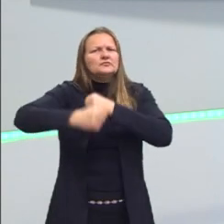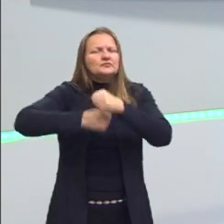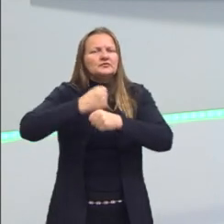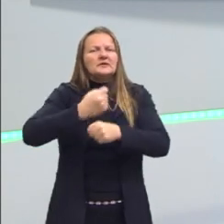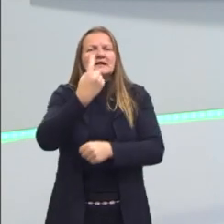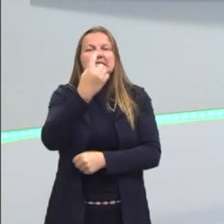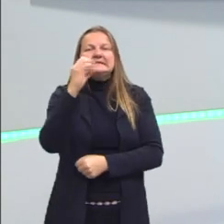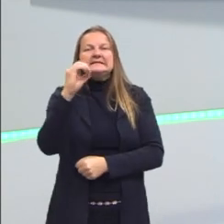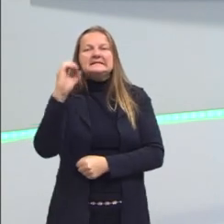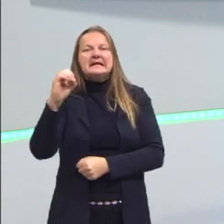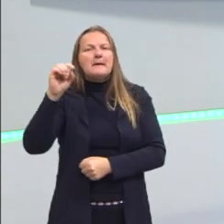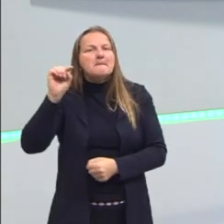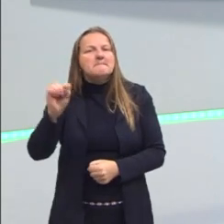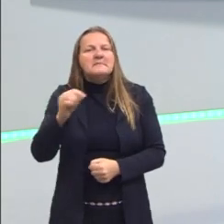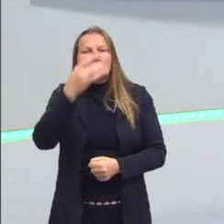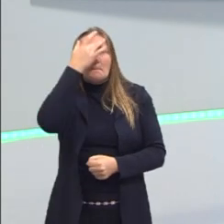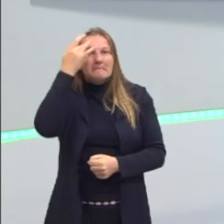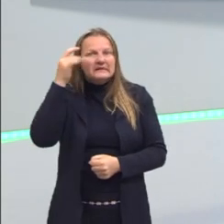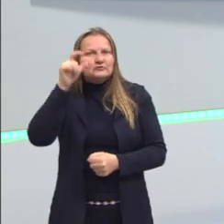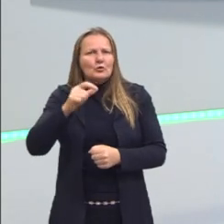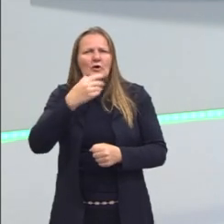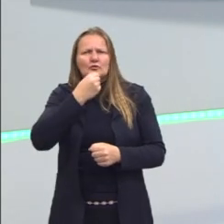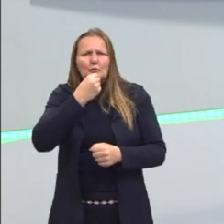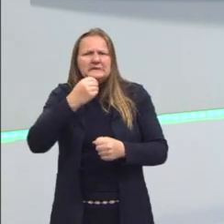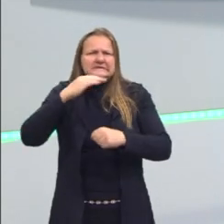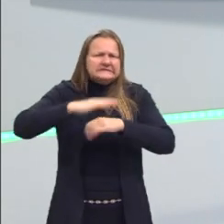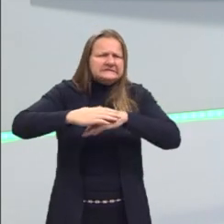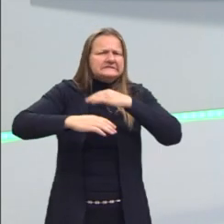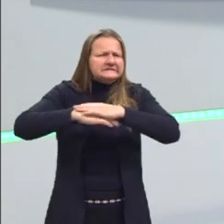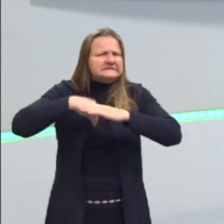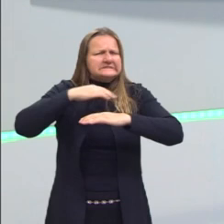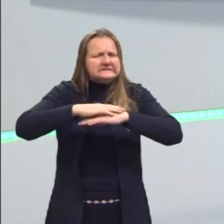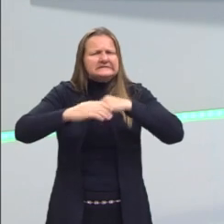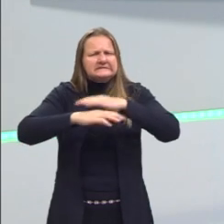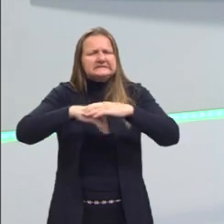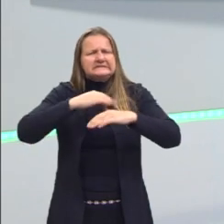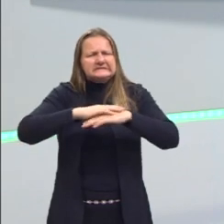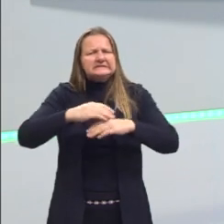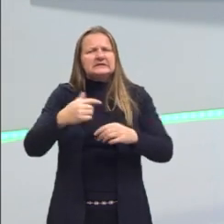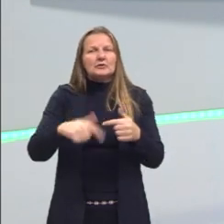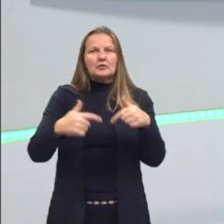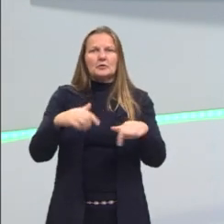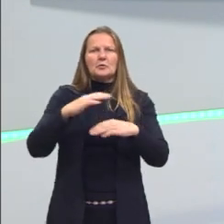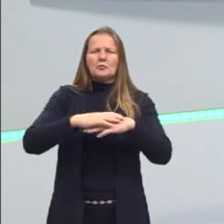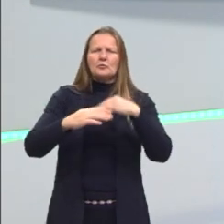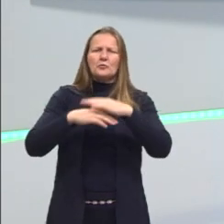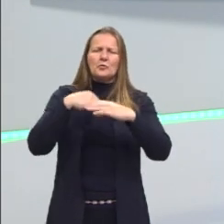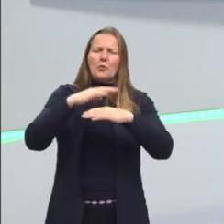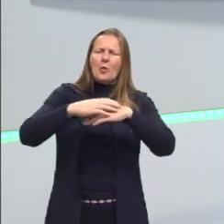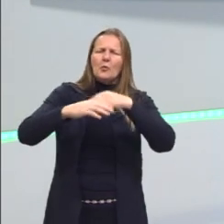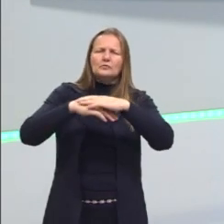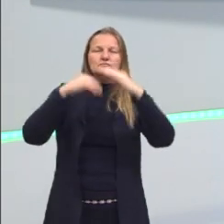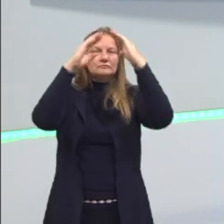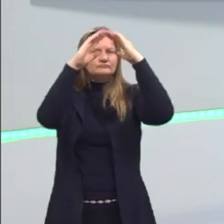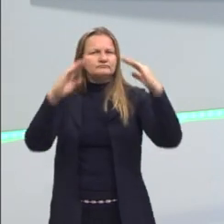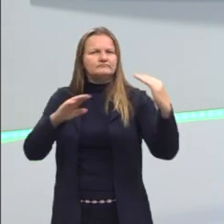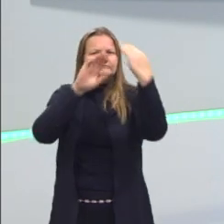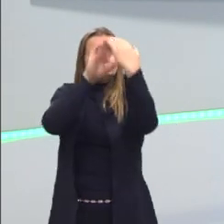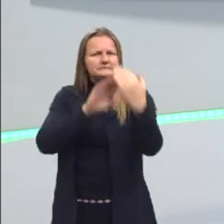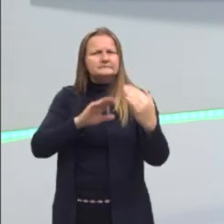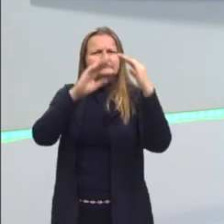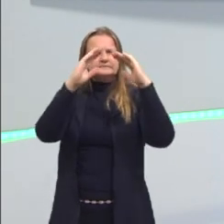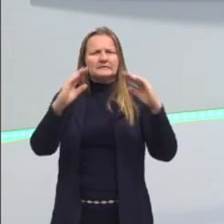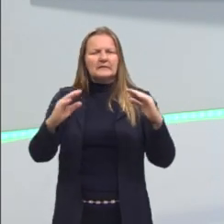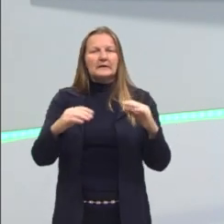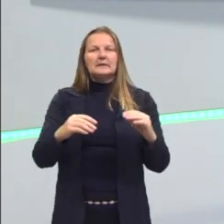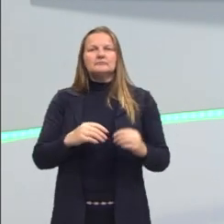homens então né a gente consegue imaginar todo esse processo ali de construção para